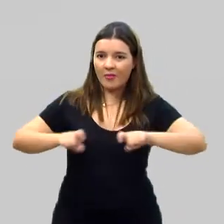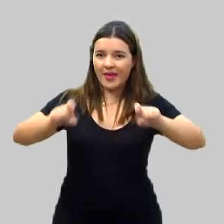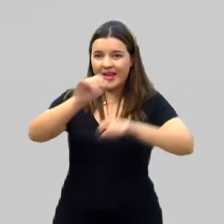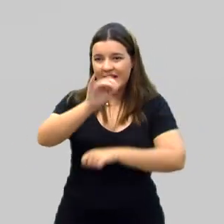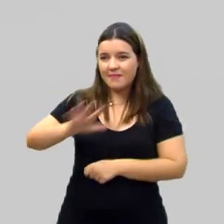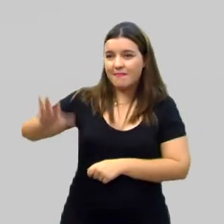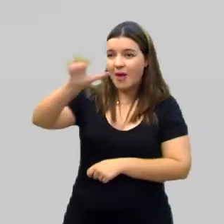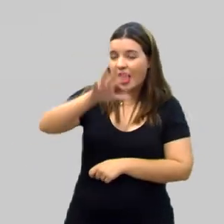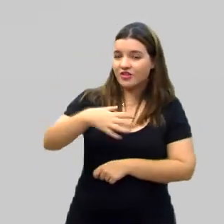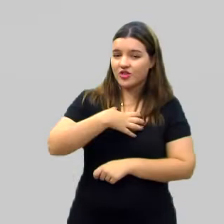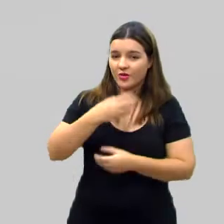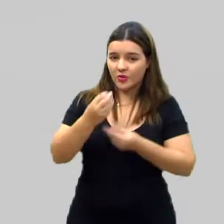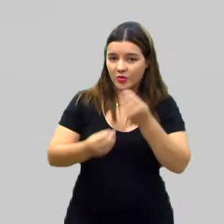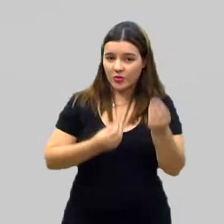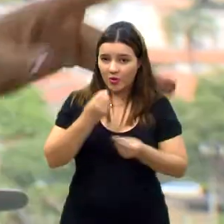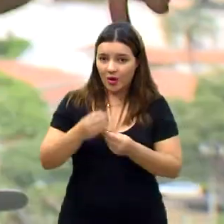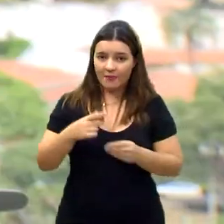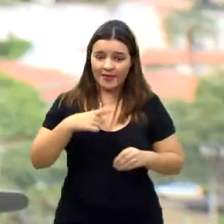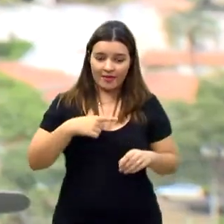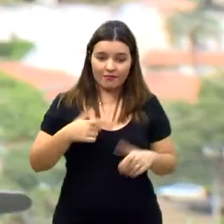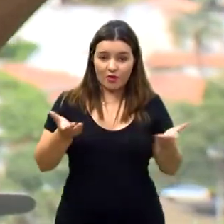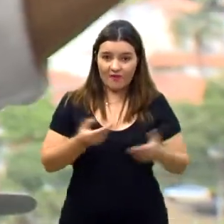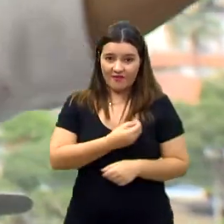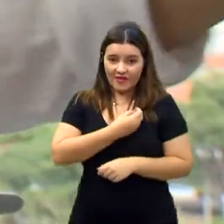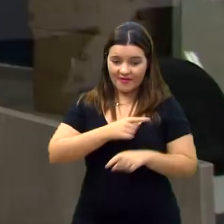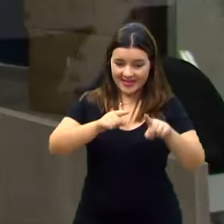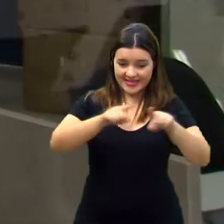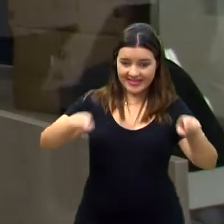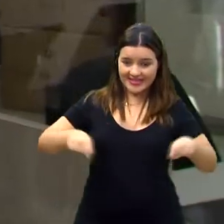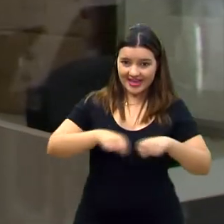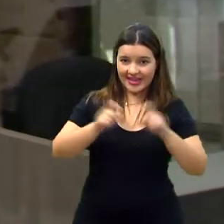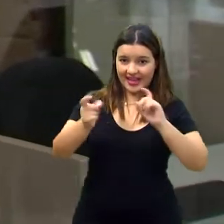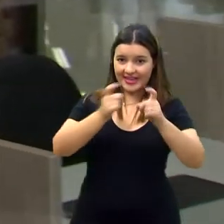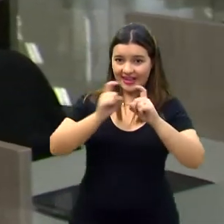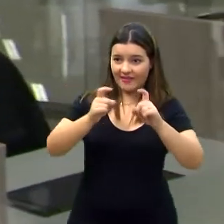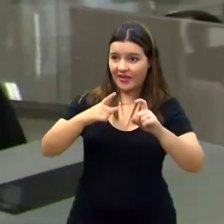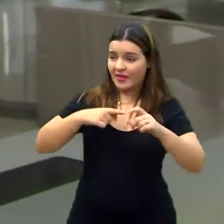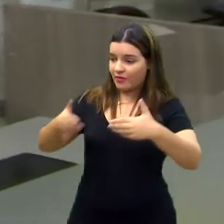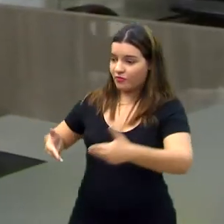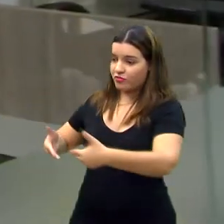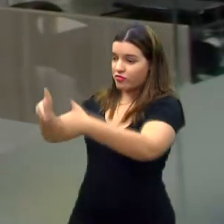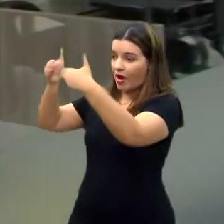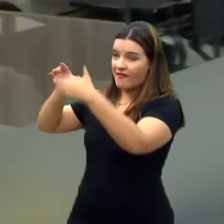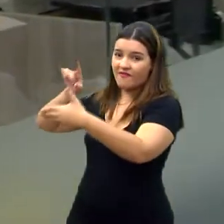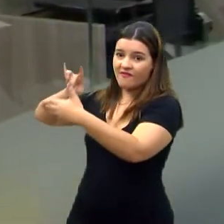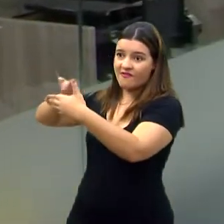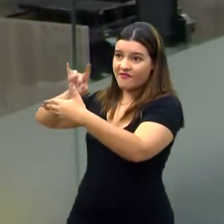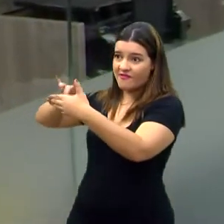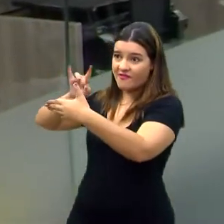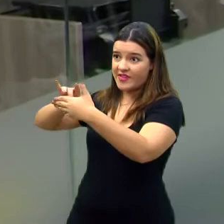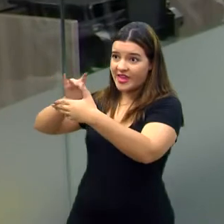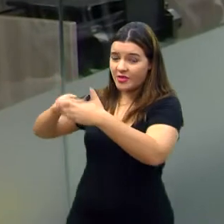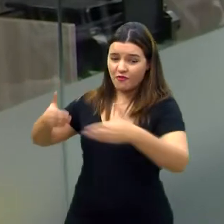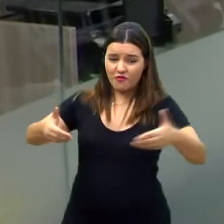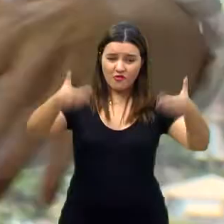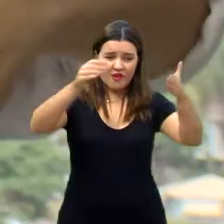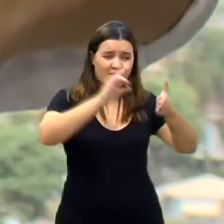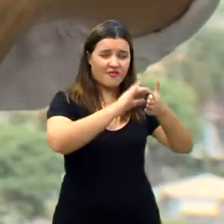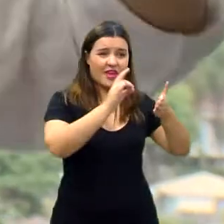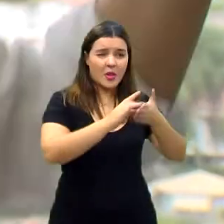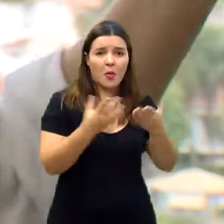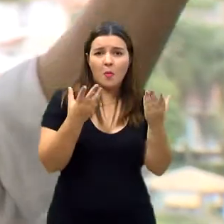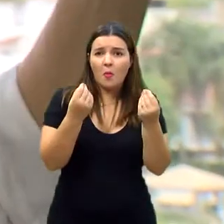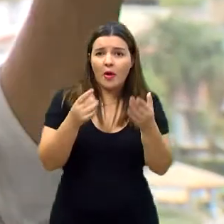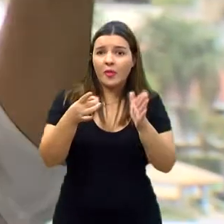coisa aqui por exemplo é uma sala de reunião nós estamos separados por divisórias de vidro nesse andar Então